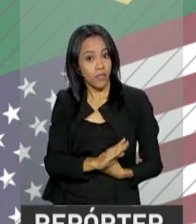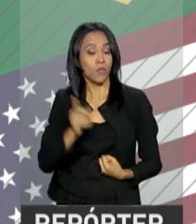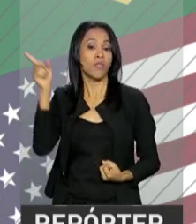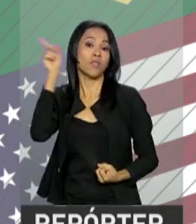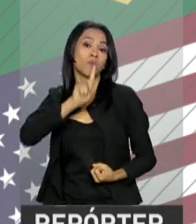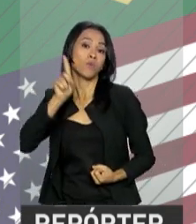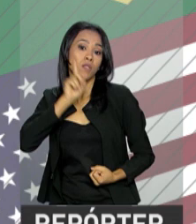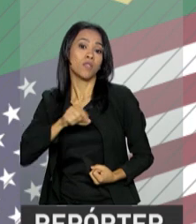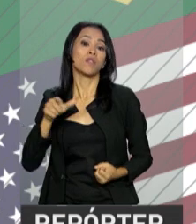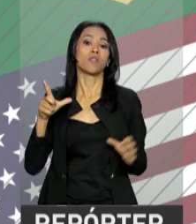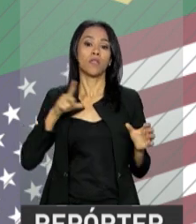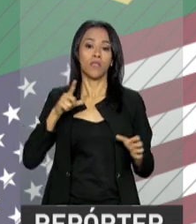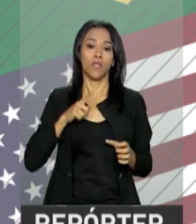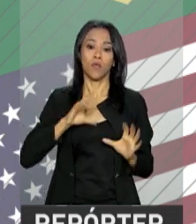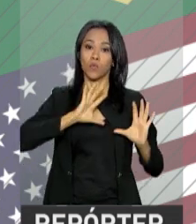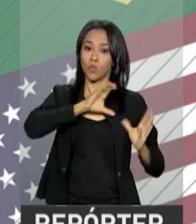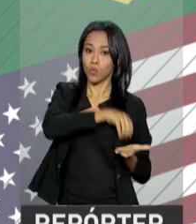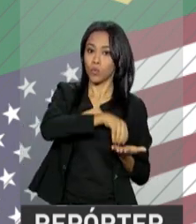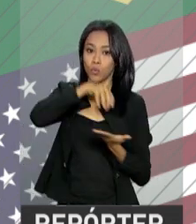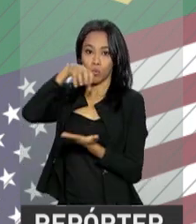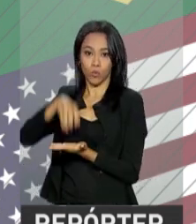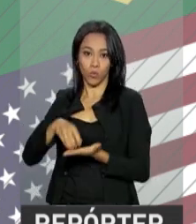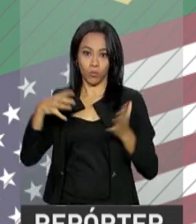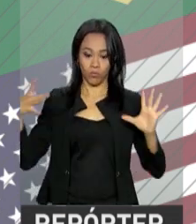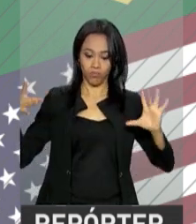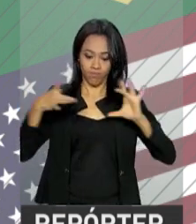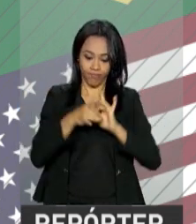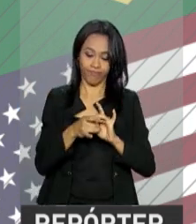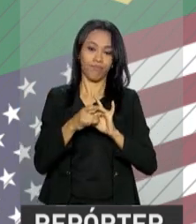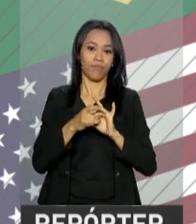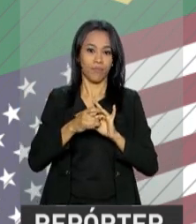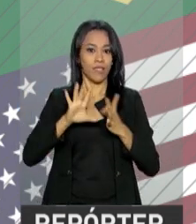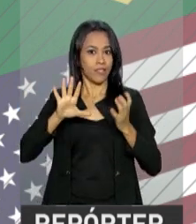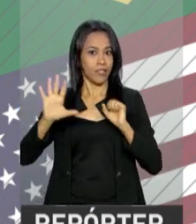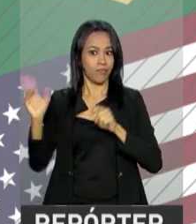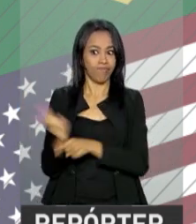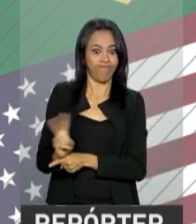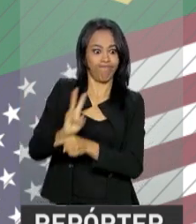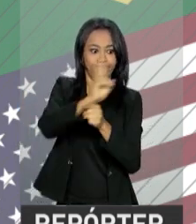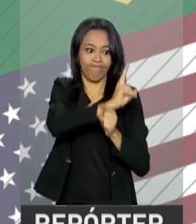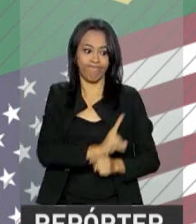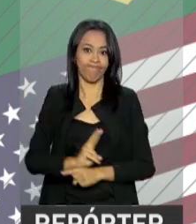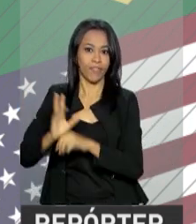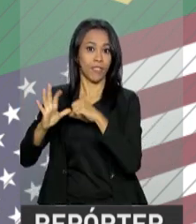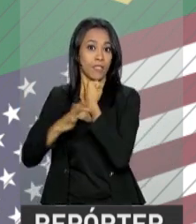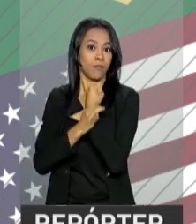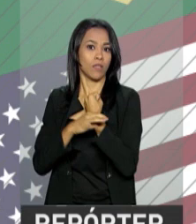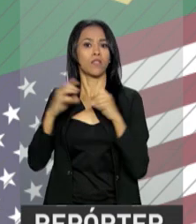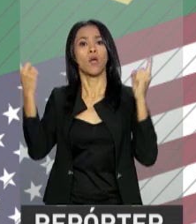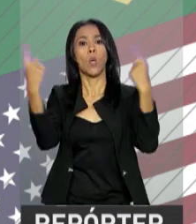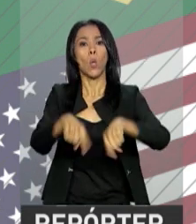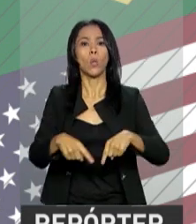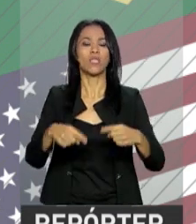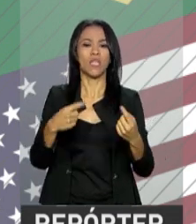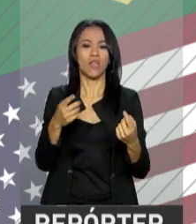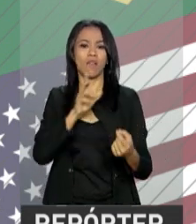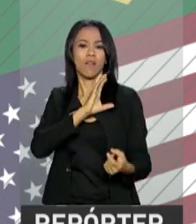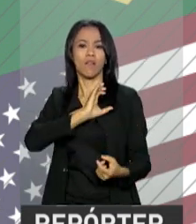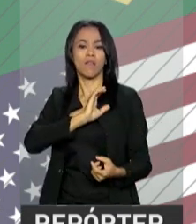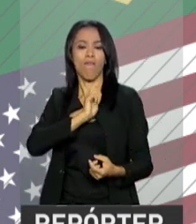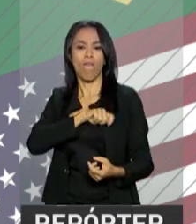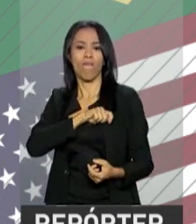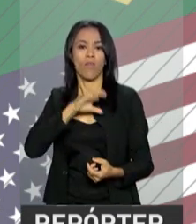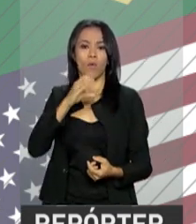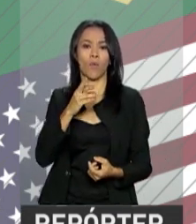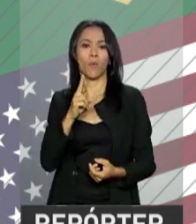as agências de segurança dos dois países especialmente nas questões de combate ao crime organizado foi assinado